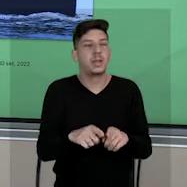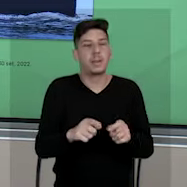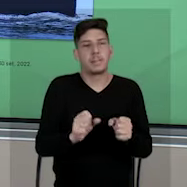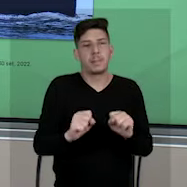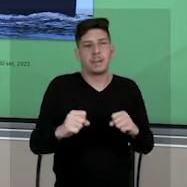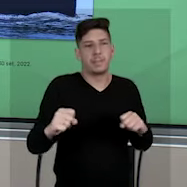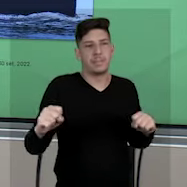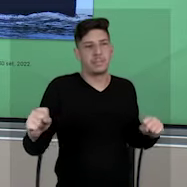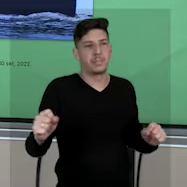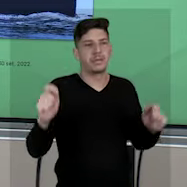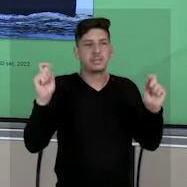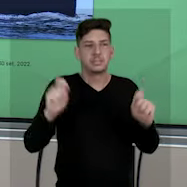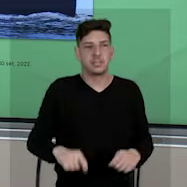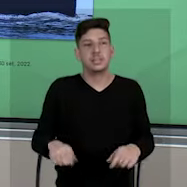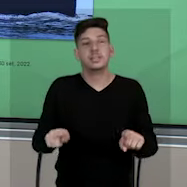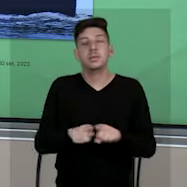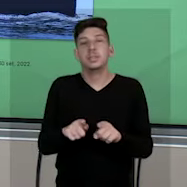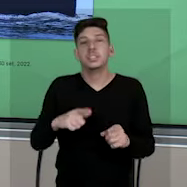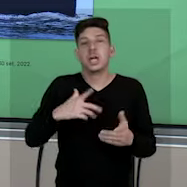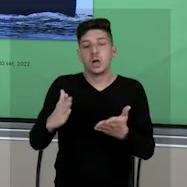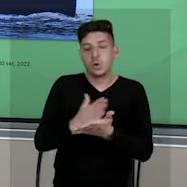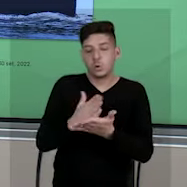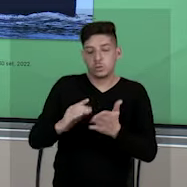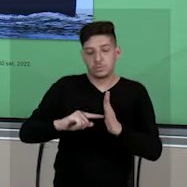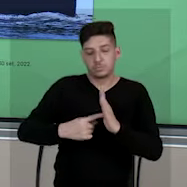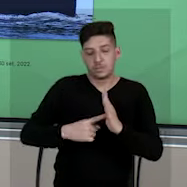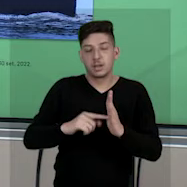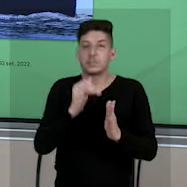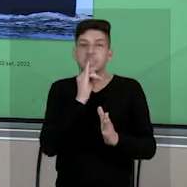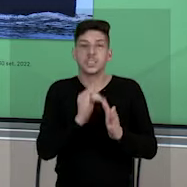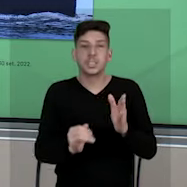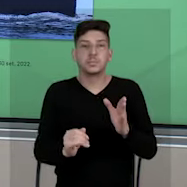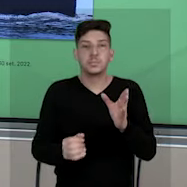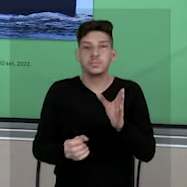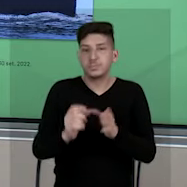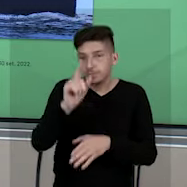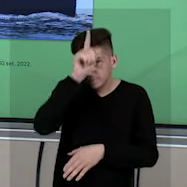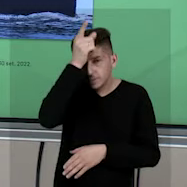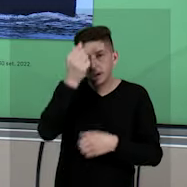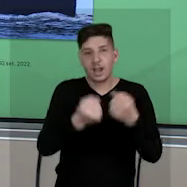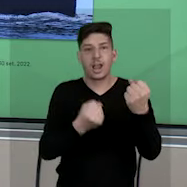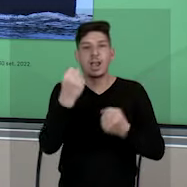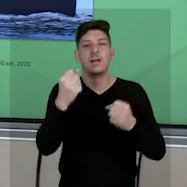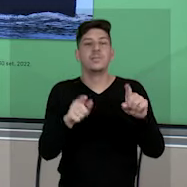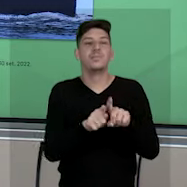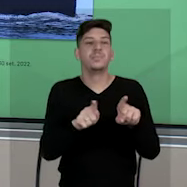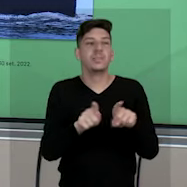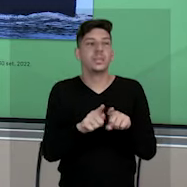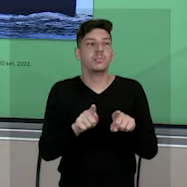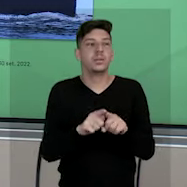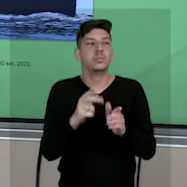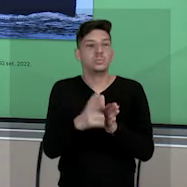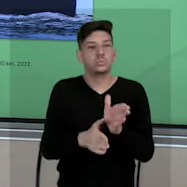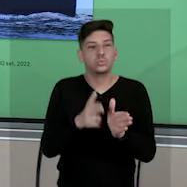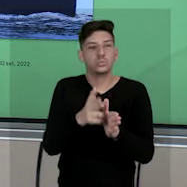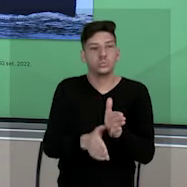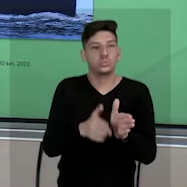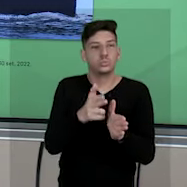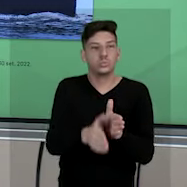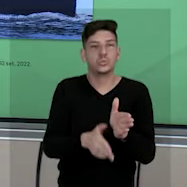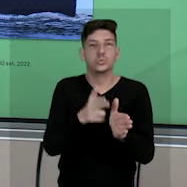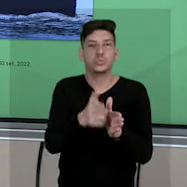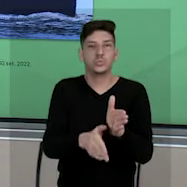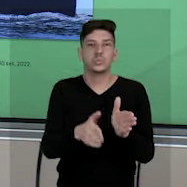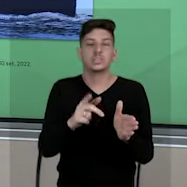que você tinha máquinas também de deslocamento, a invenção de carros, né, os veículos, as locomotivas e os trilhos se tornando cada vez